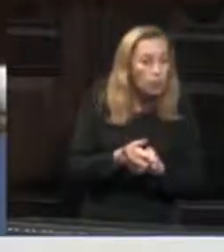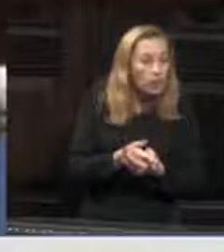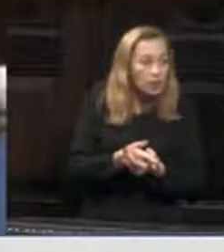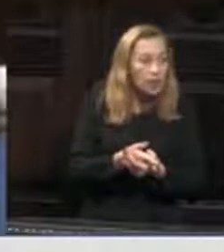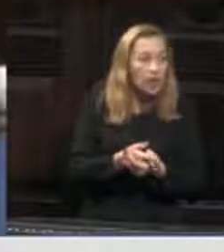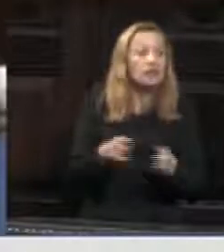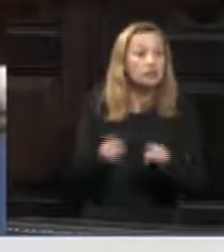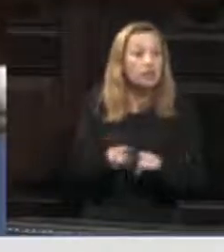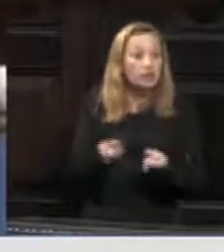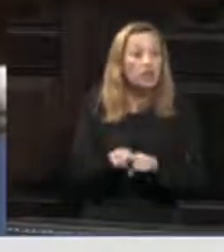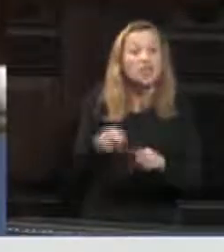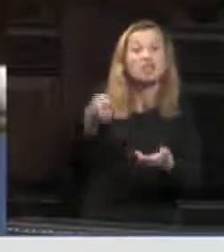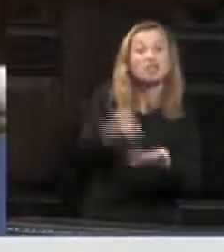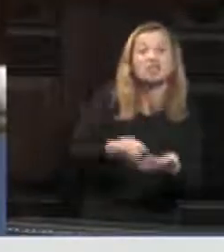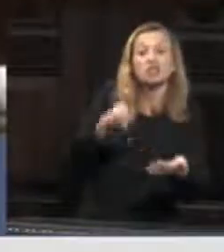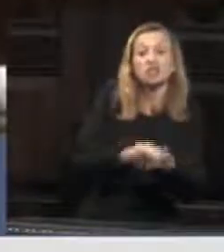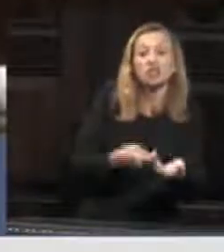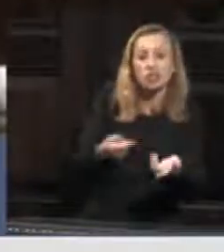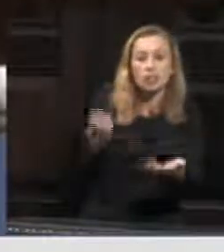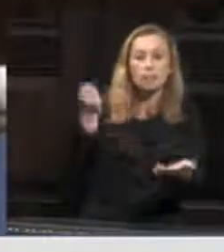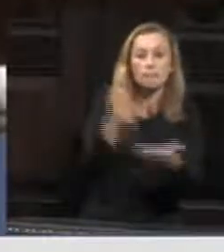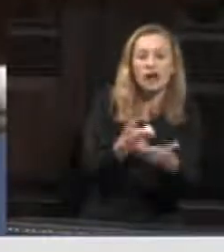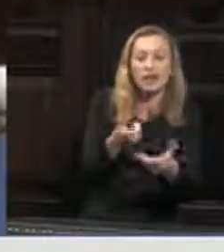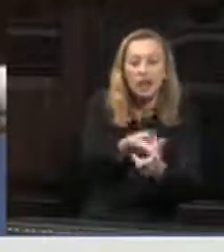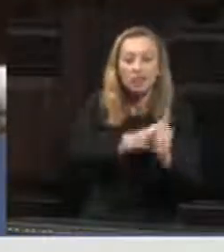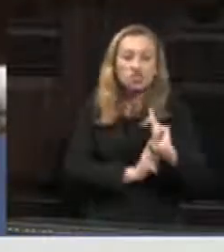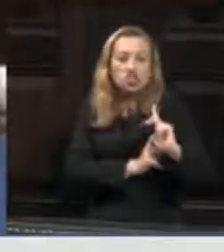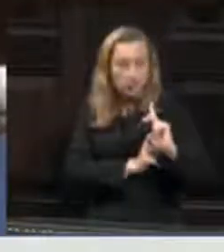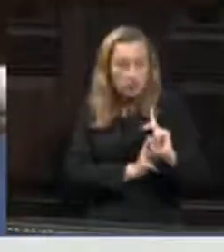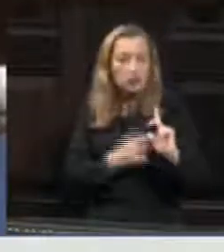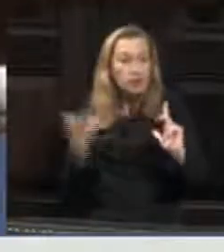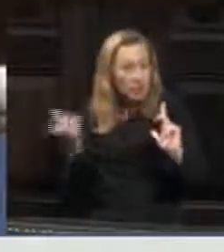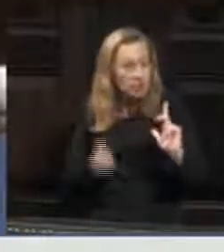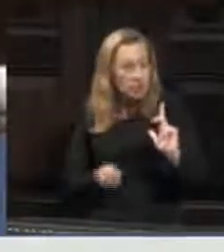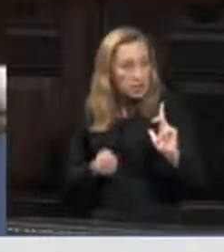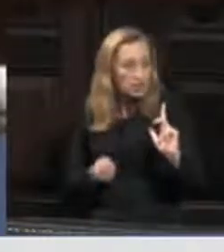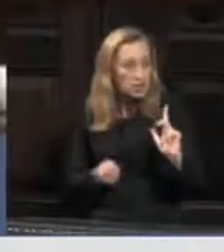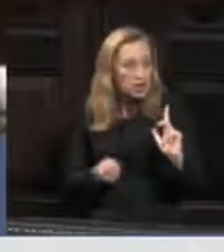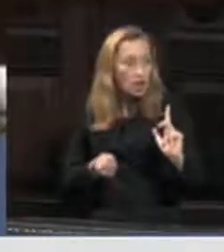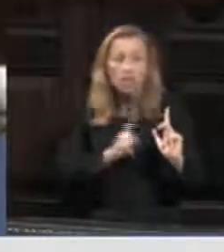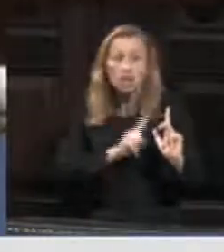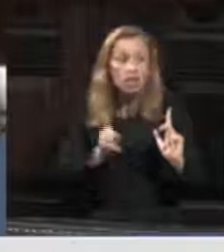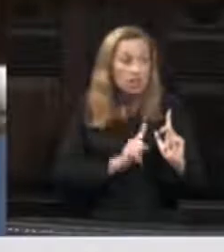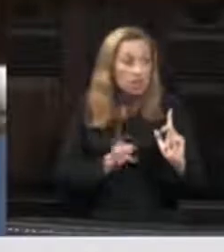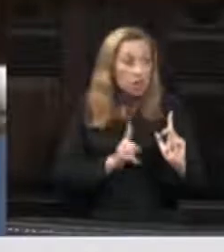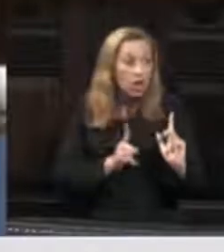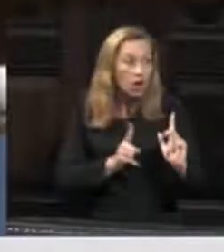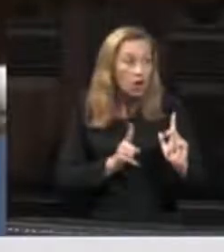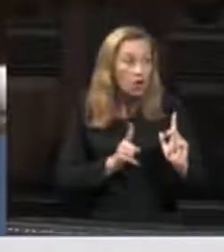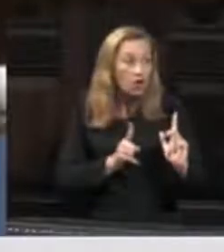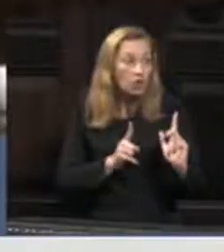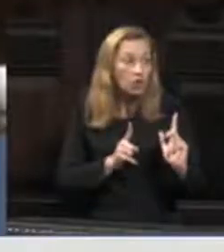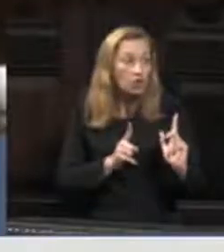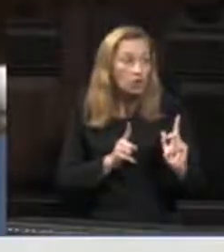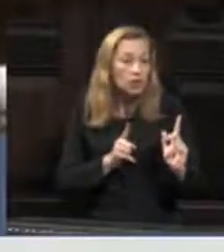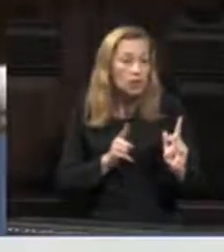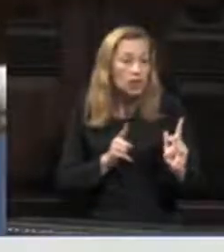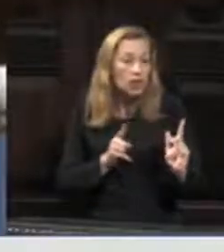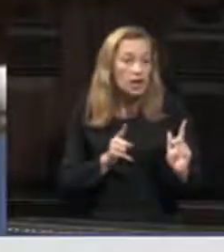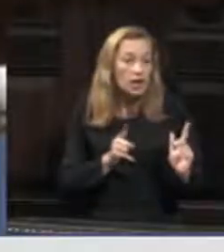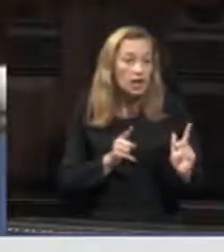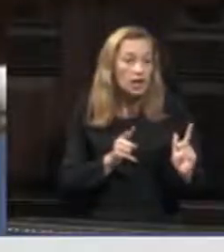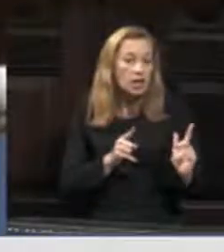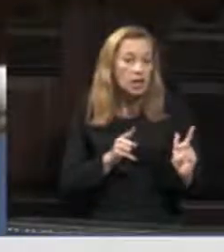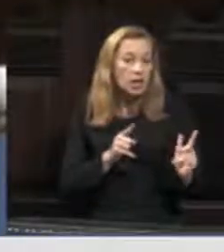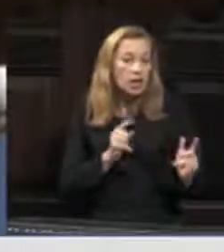tem que enxugar a máquina assim a onde couber mas não massacrar os trabalhadores e gerar por